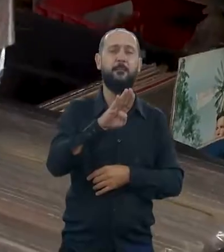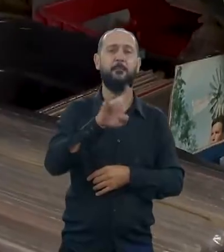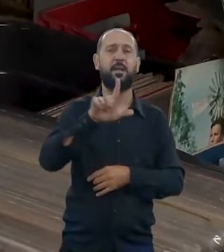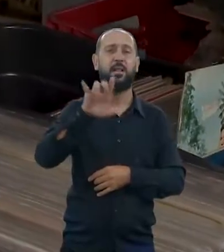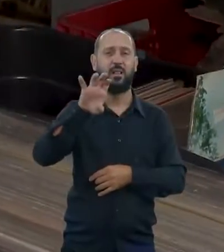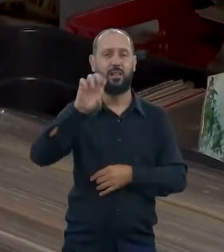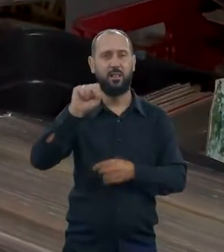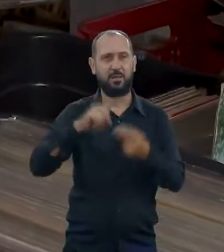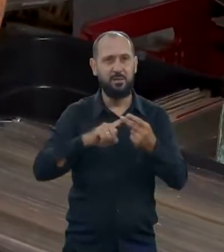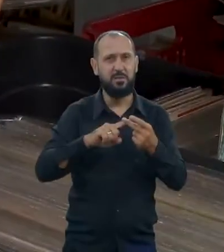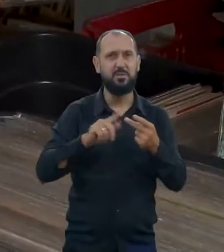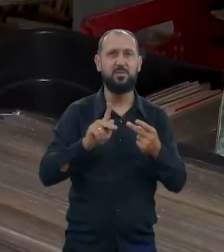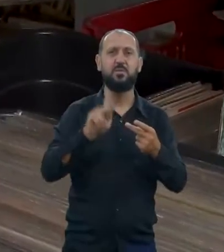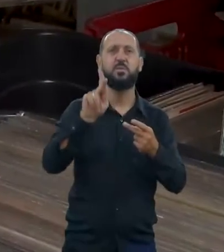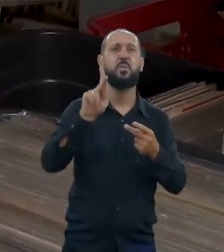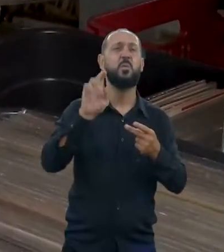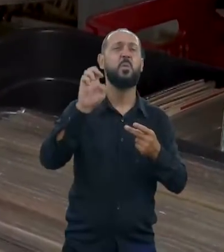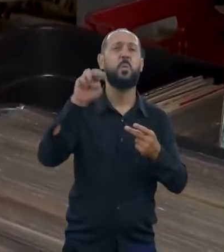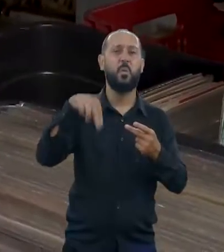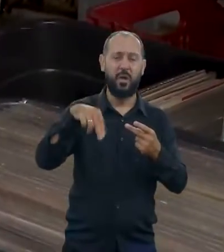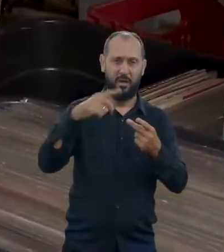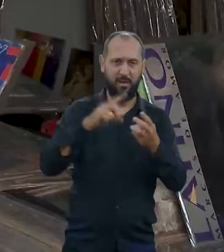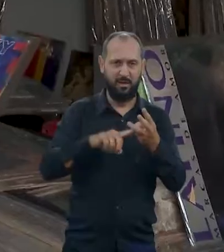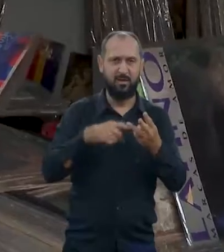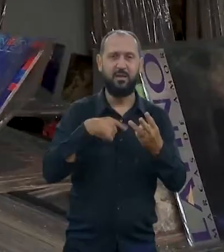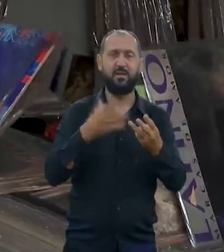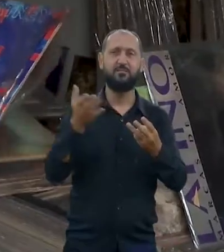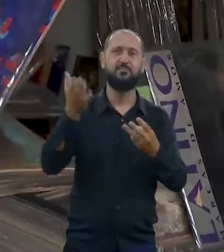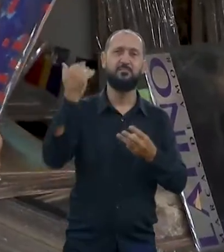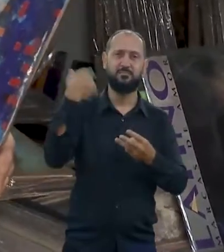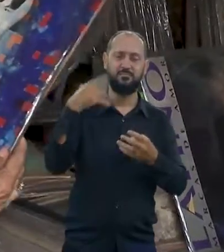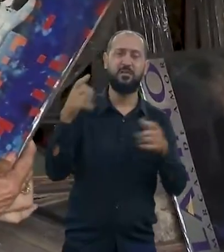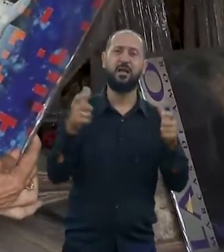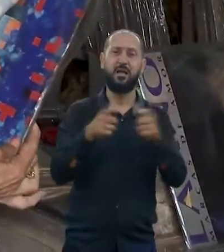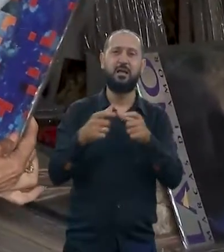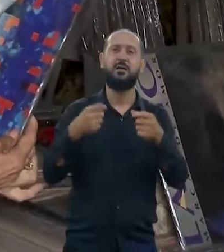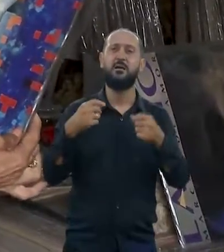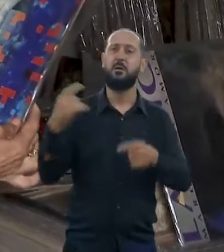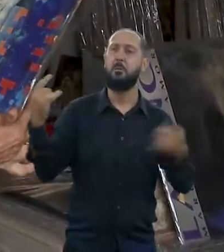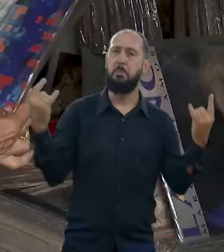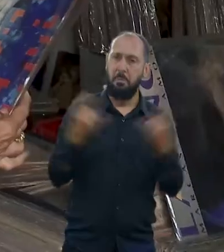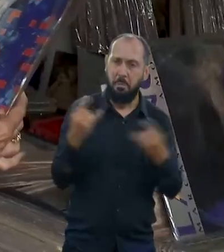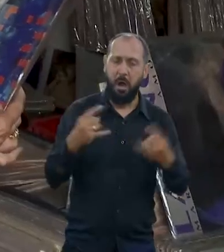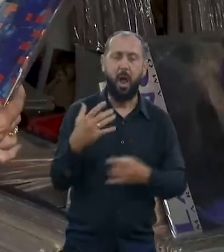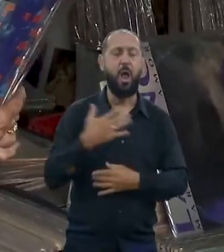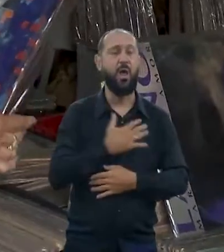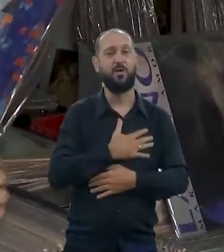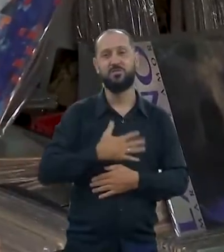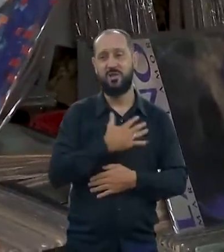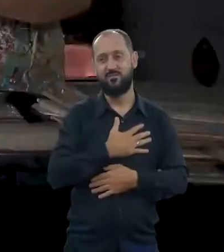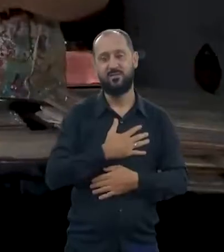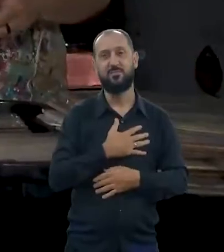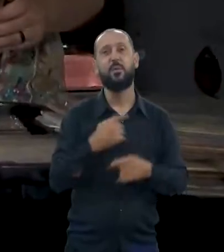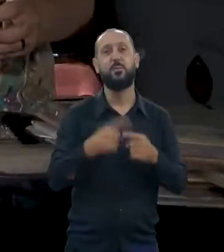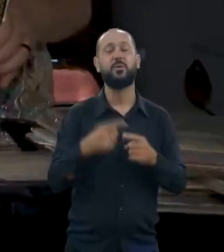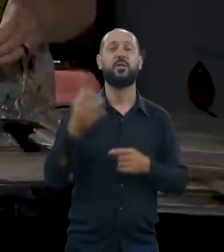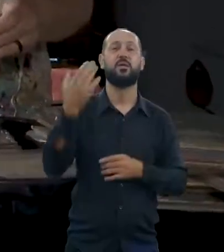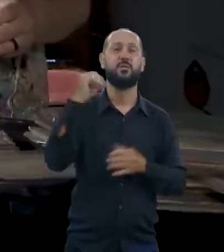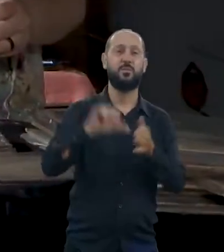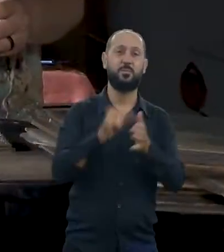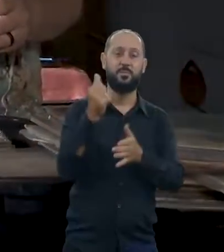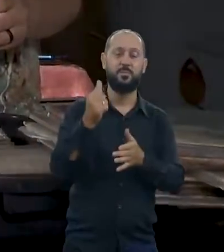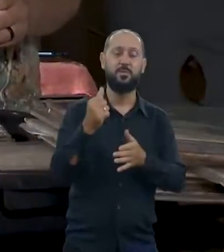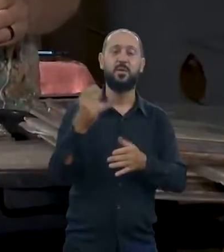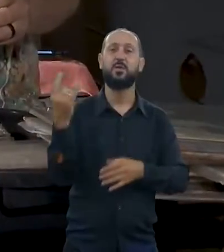de Beatles, gosto de Queen, gosto da turma do passado, as bandas pesadas mesmo, porque